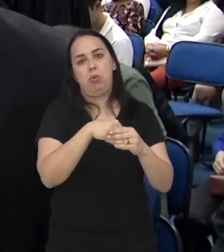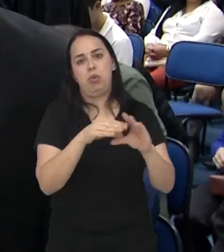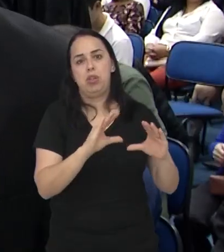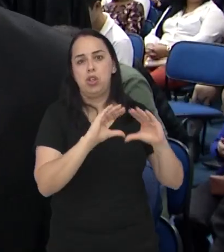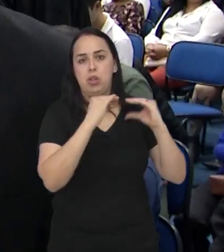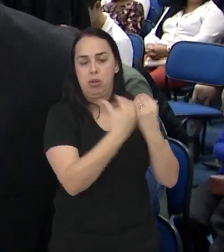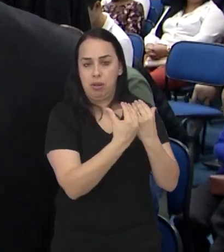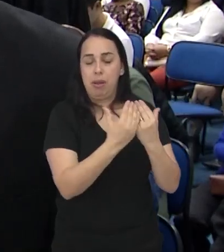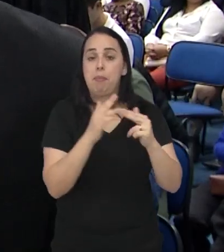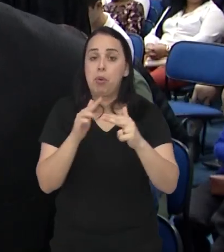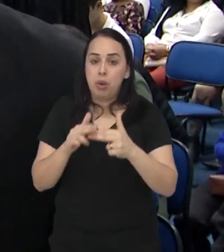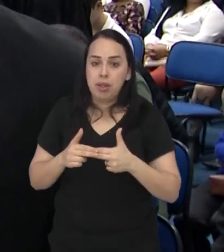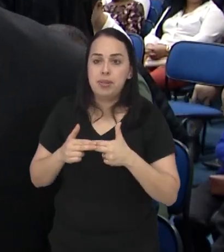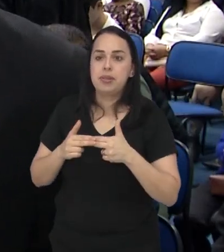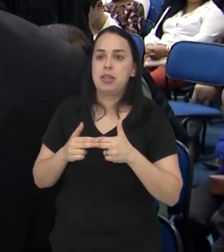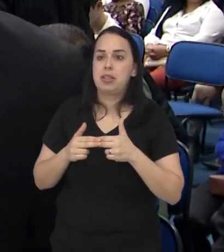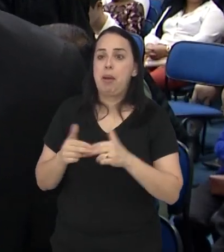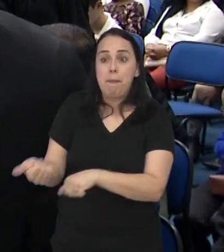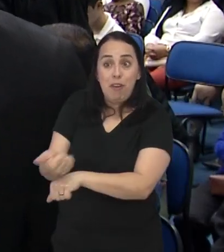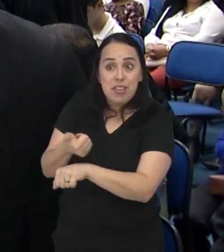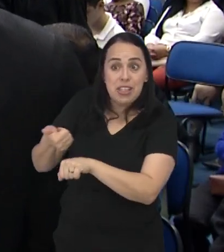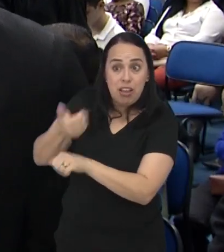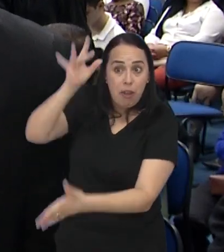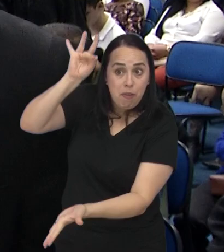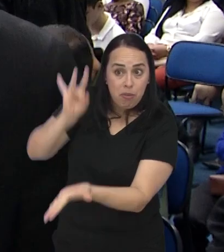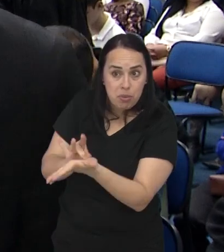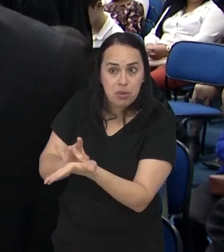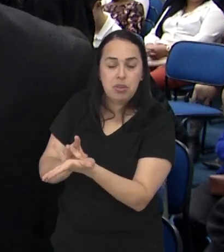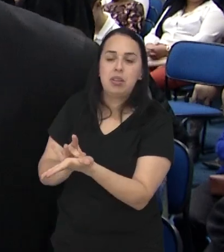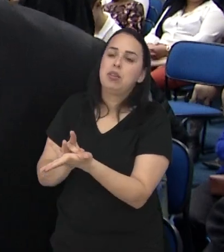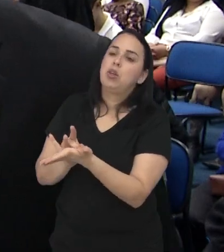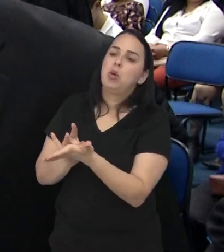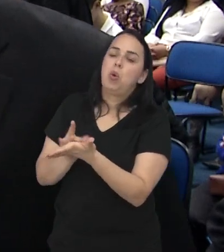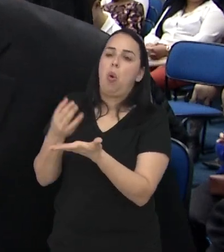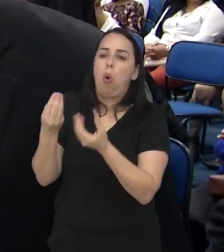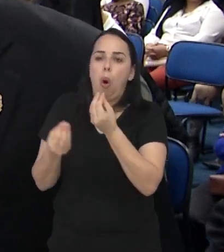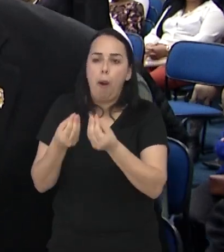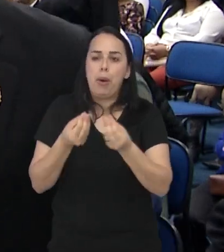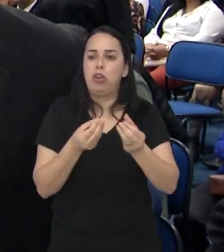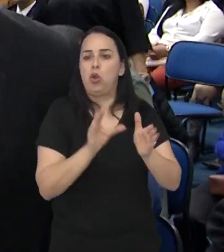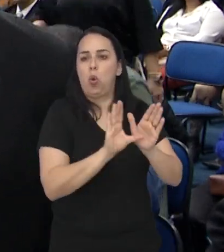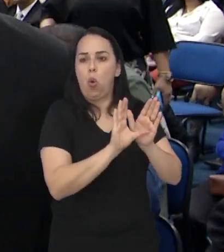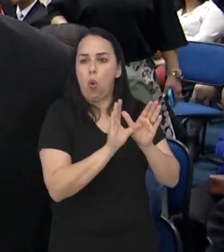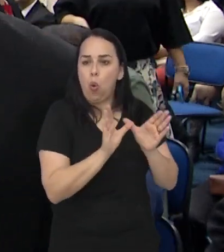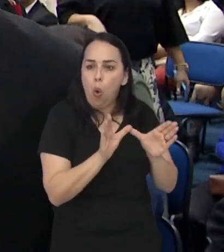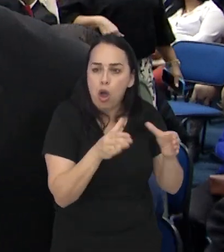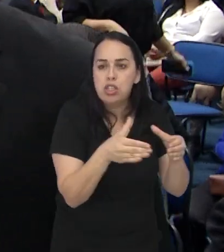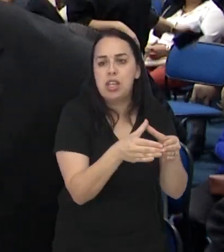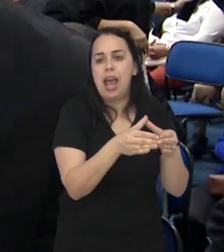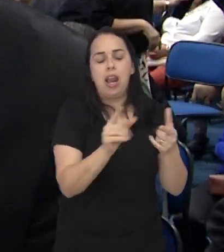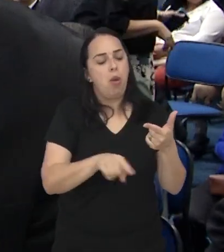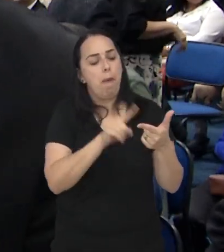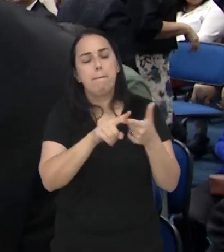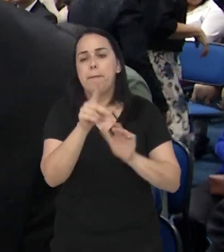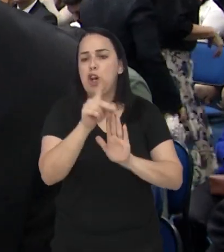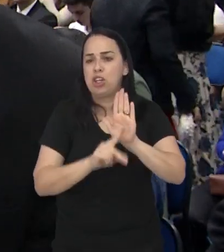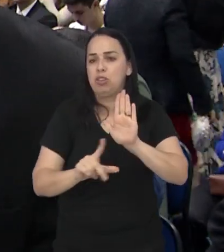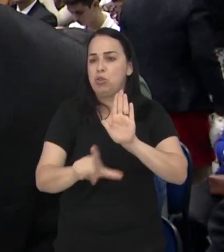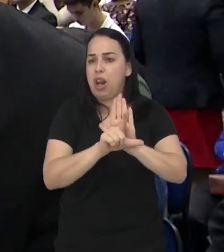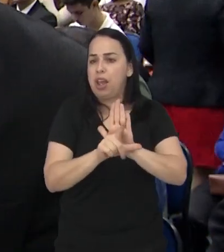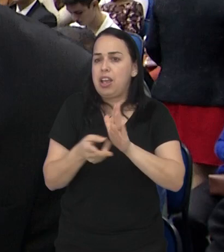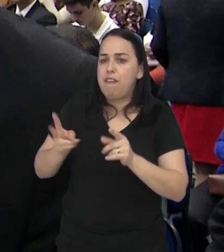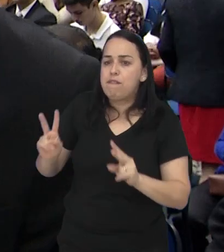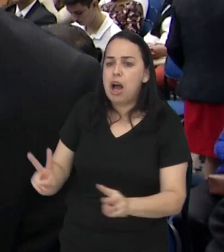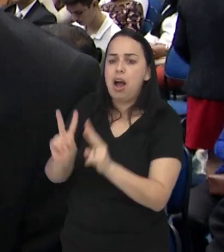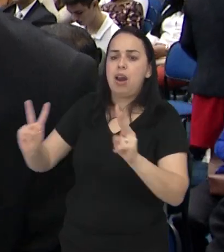população. Quando você regulamenta uma profissão, seja ela por um conselho ou por um projeto de lei